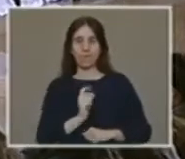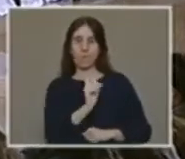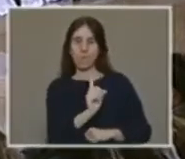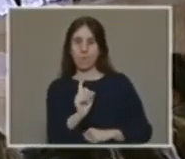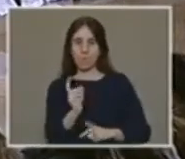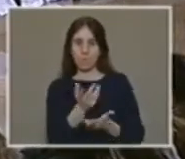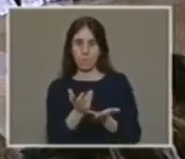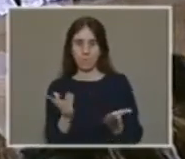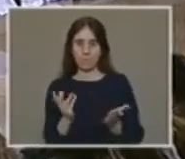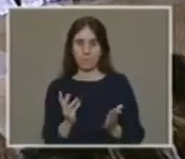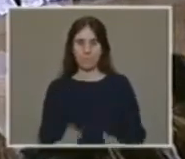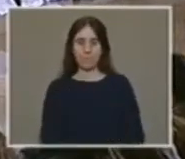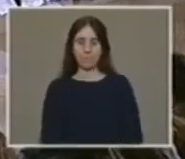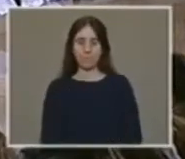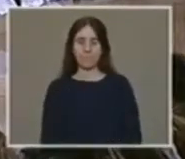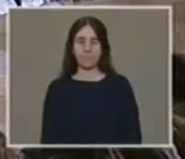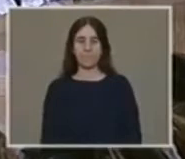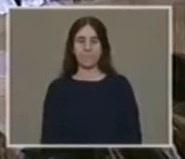vós.